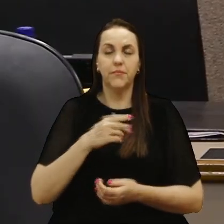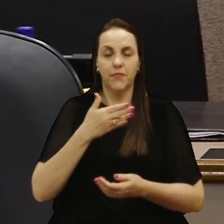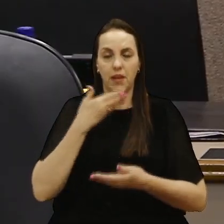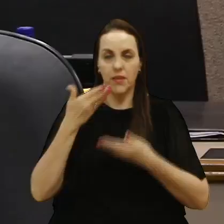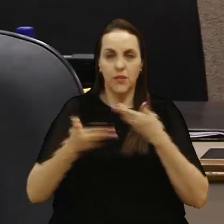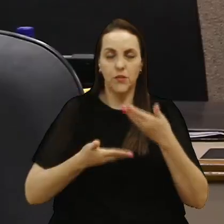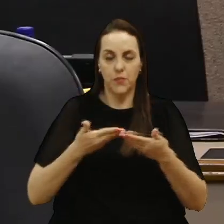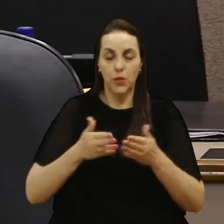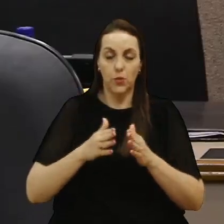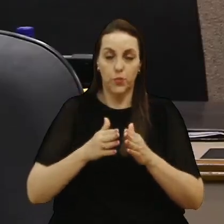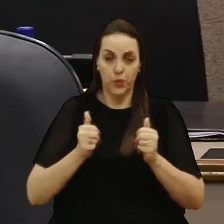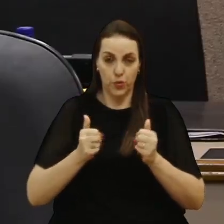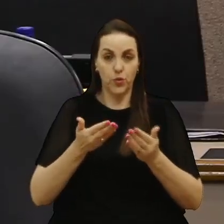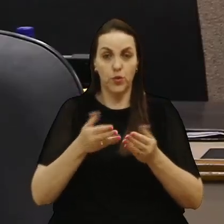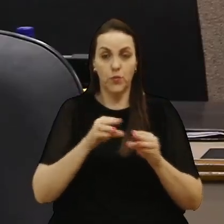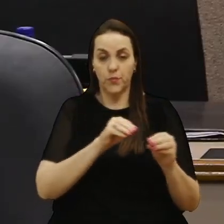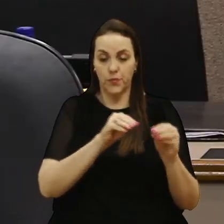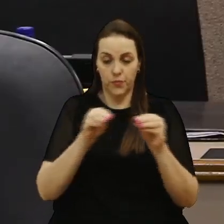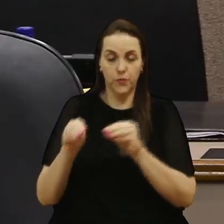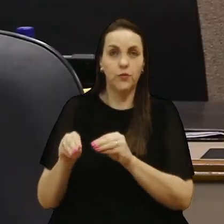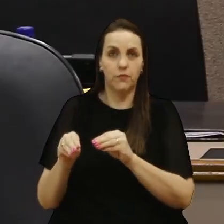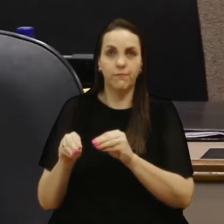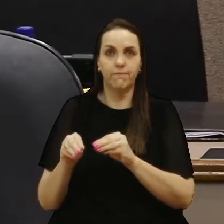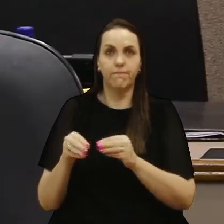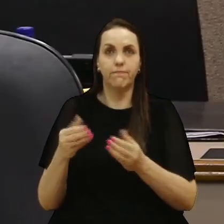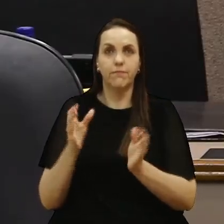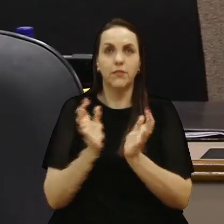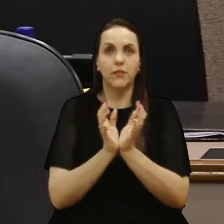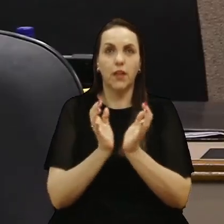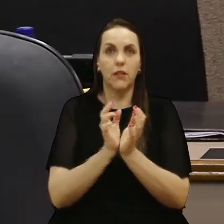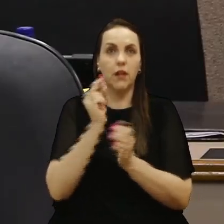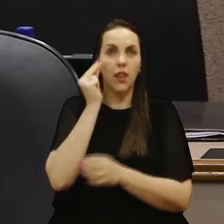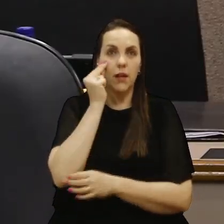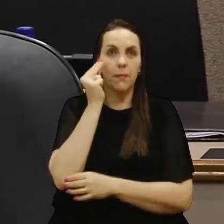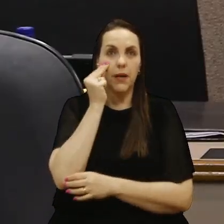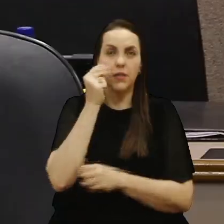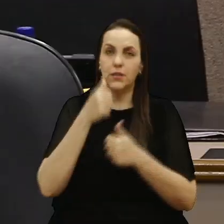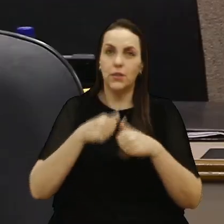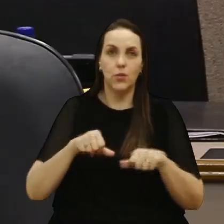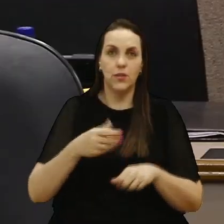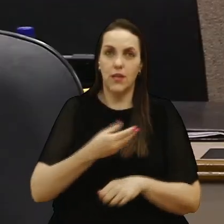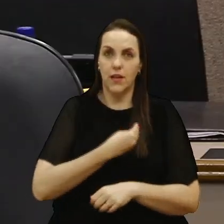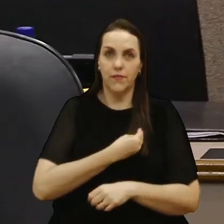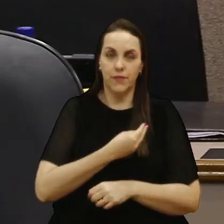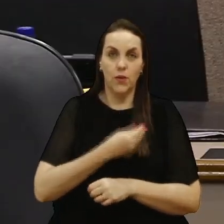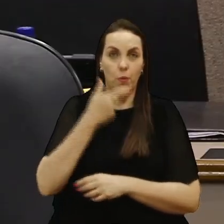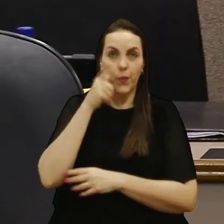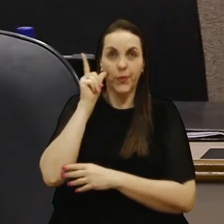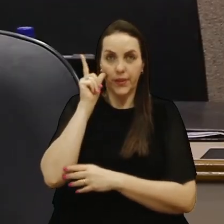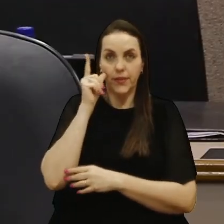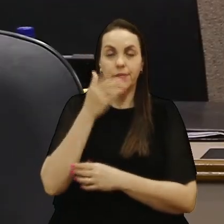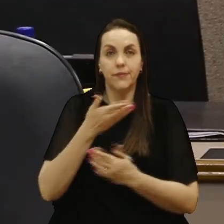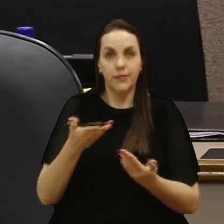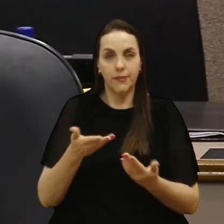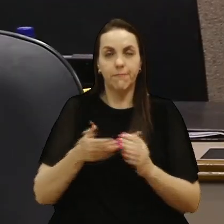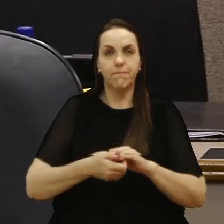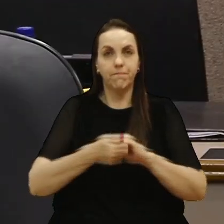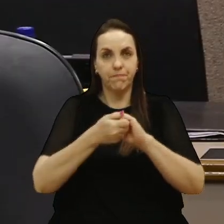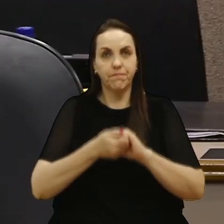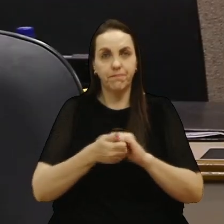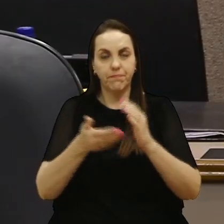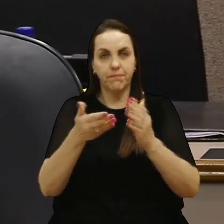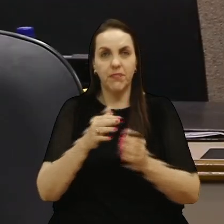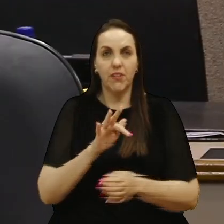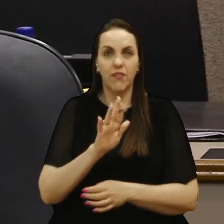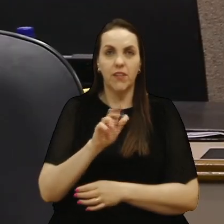a data, visto que o nosso colega Libardi não estaria aqui na Câmara de Vereadores na data de ontem. Saudar também o Francis,